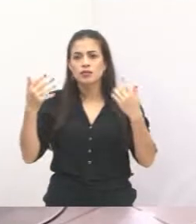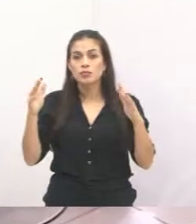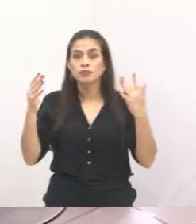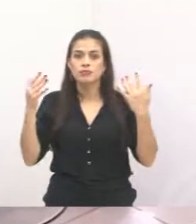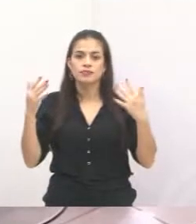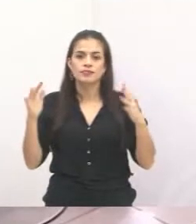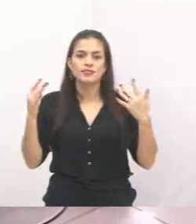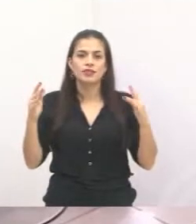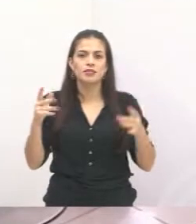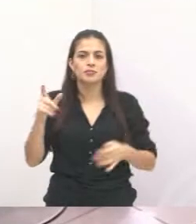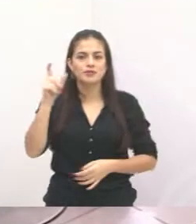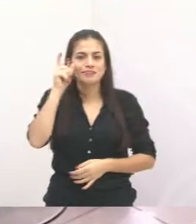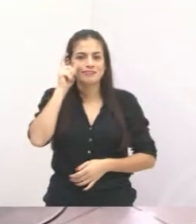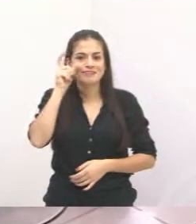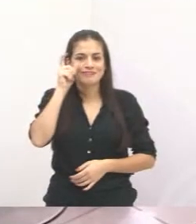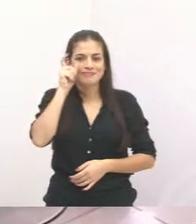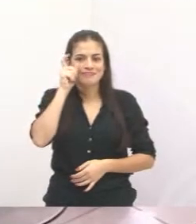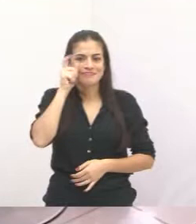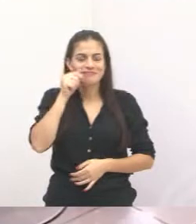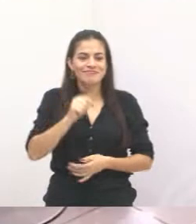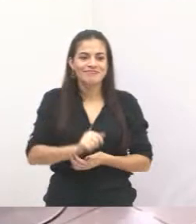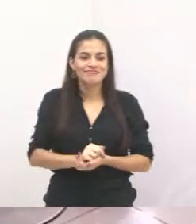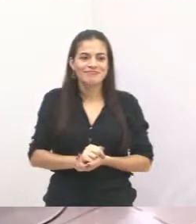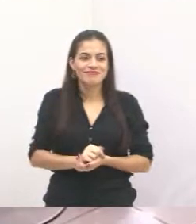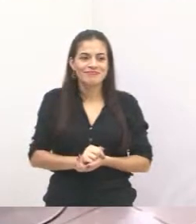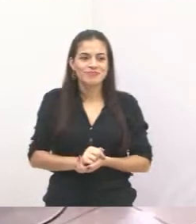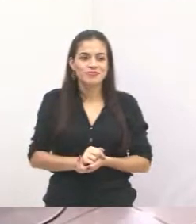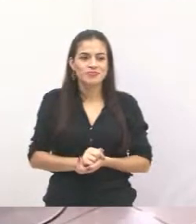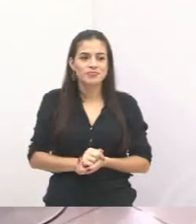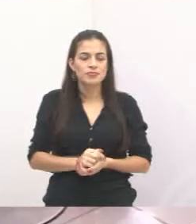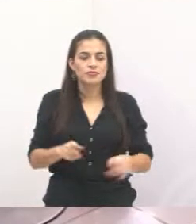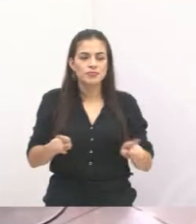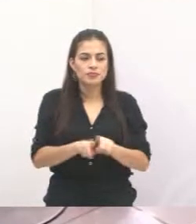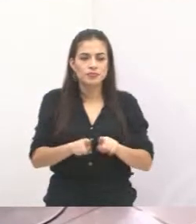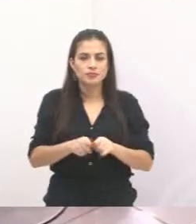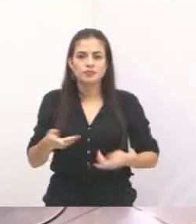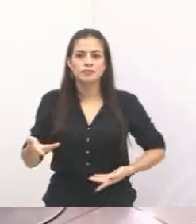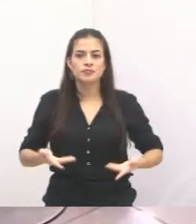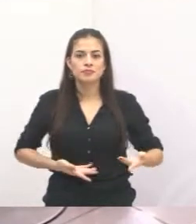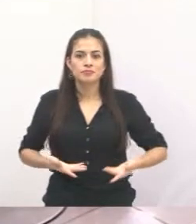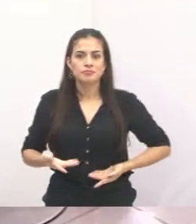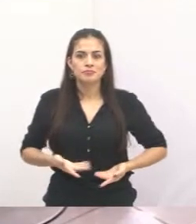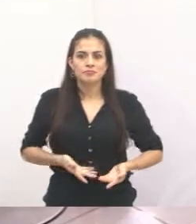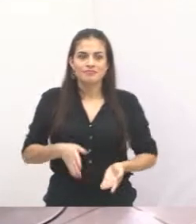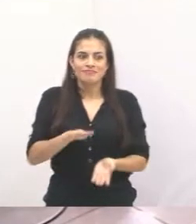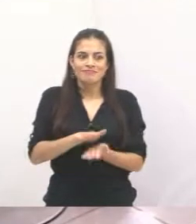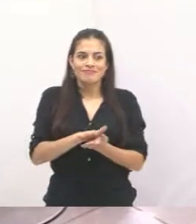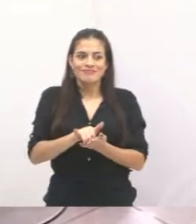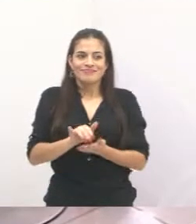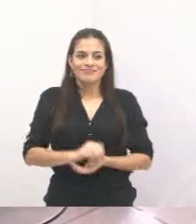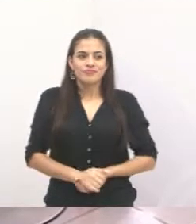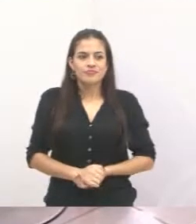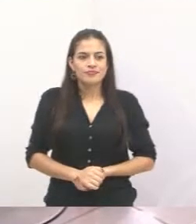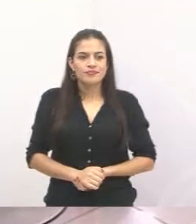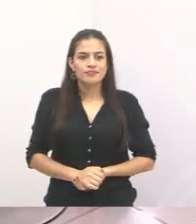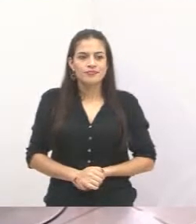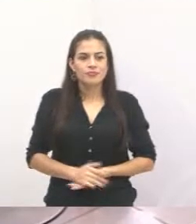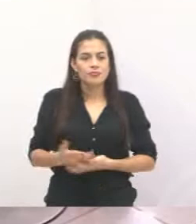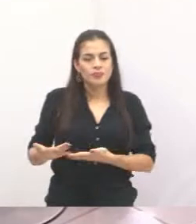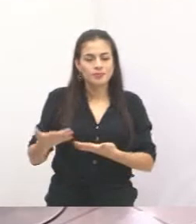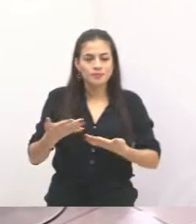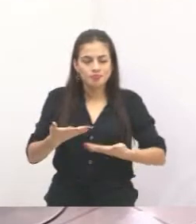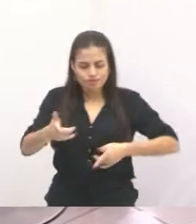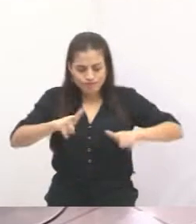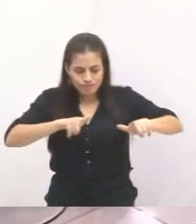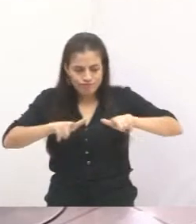estão nos assistindo, os servidores do município de Jacareí, que prestam seus serviços à nossa